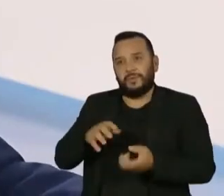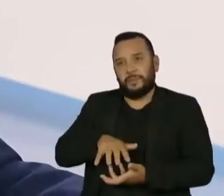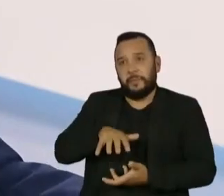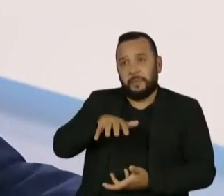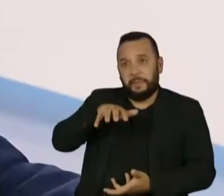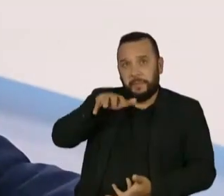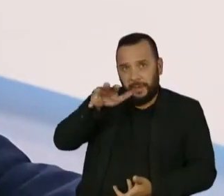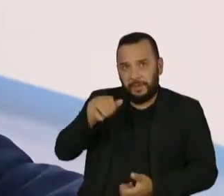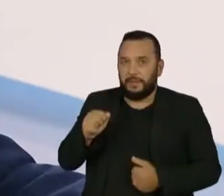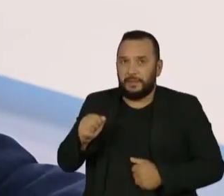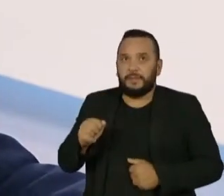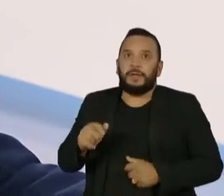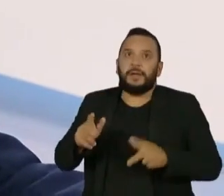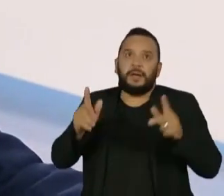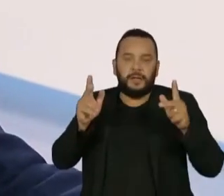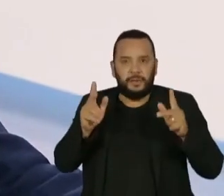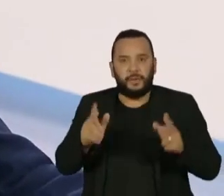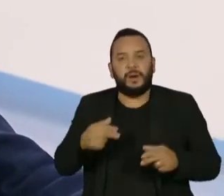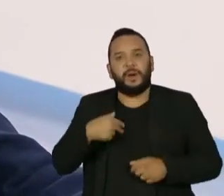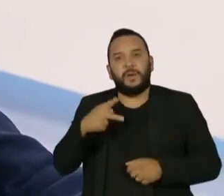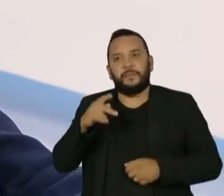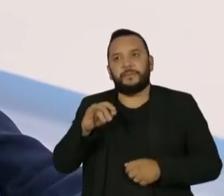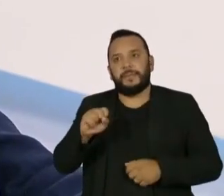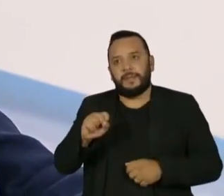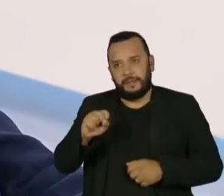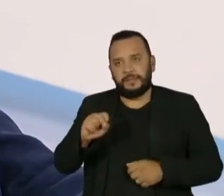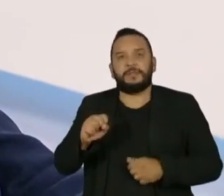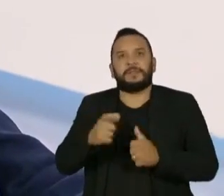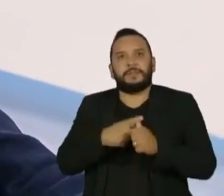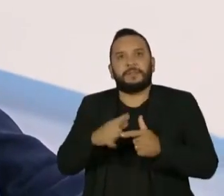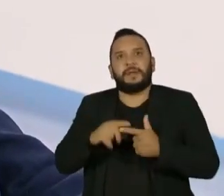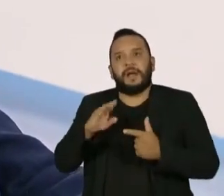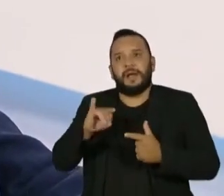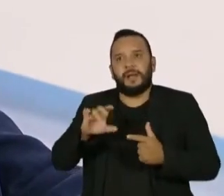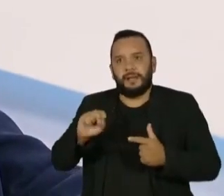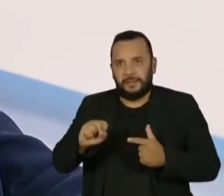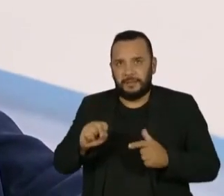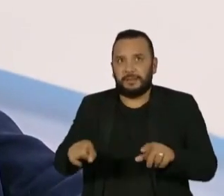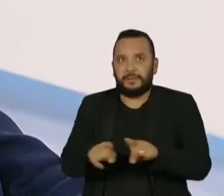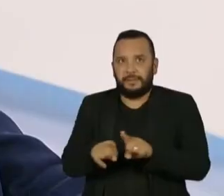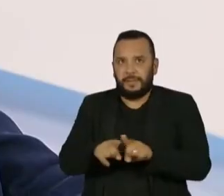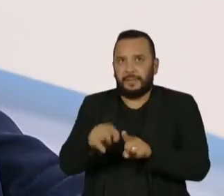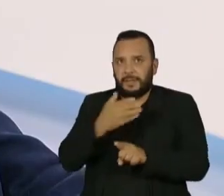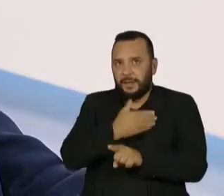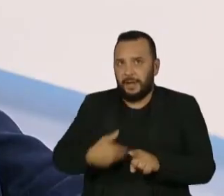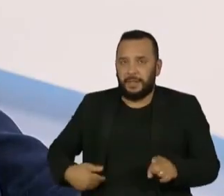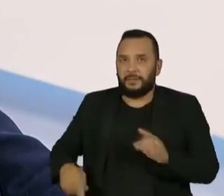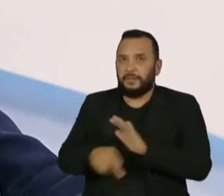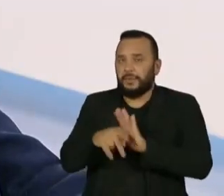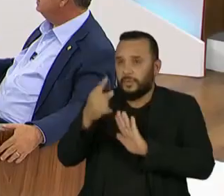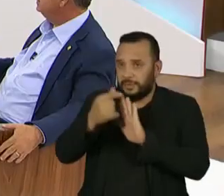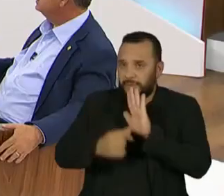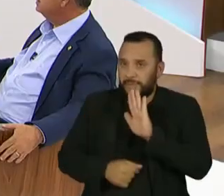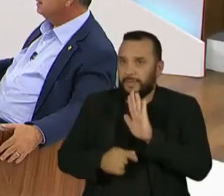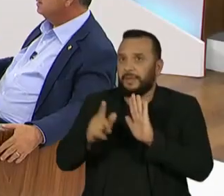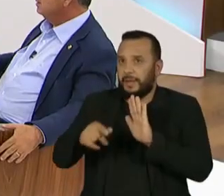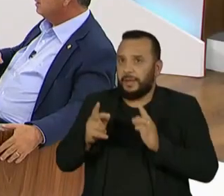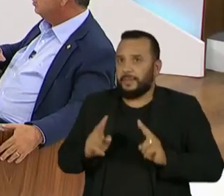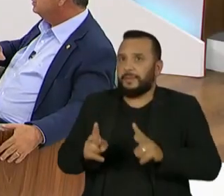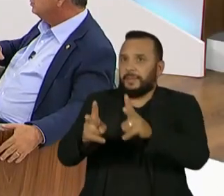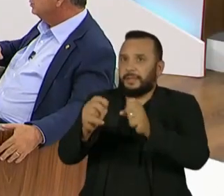receitas não recorrentes, como é o caso do PIS/PASEP, como é o caso do CAD, e as despesas que estão sendo colocadas dentro do orçamento, elas são